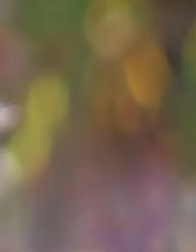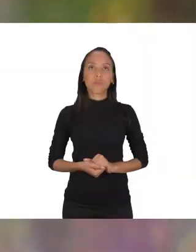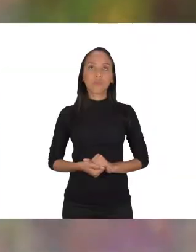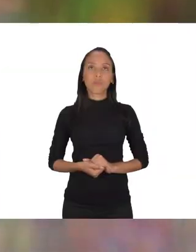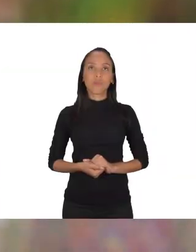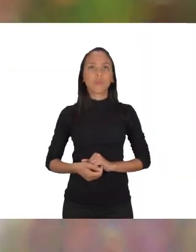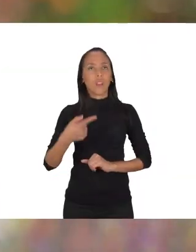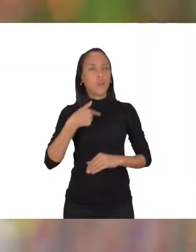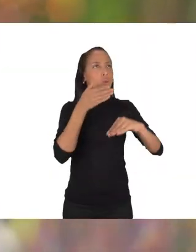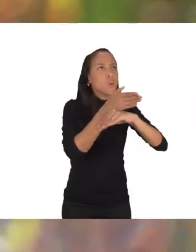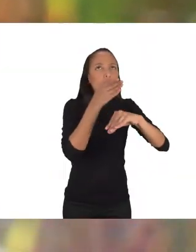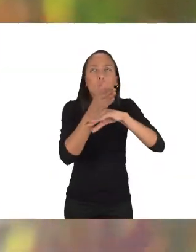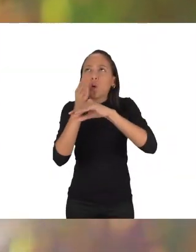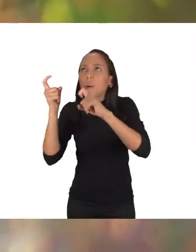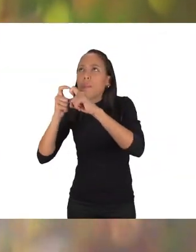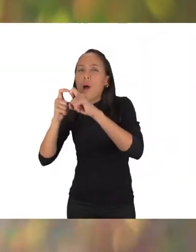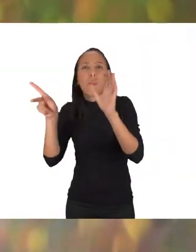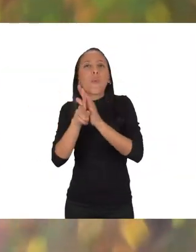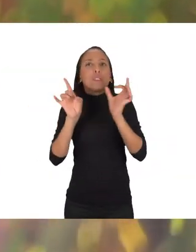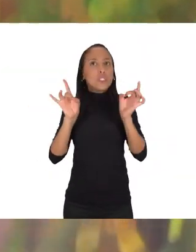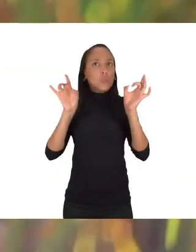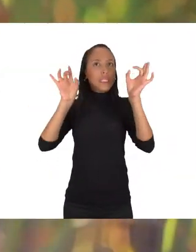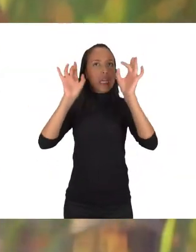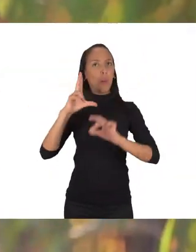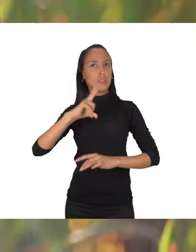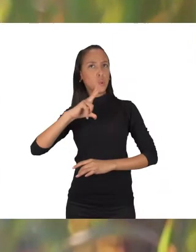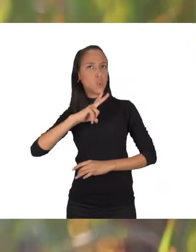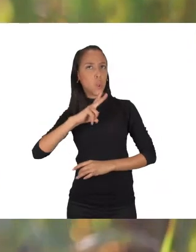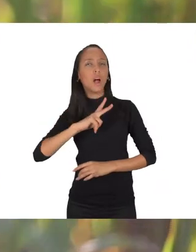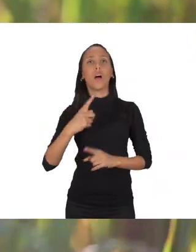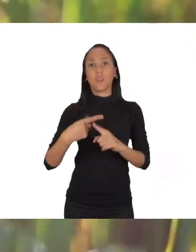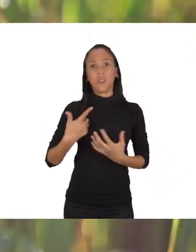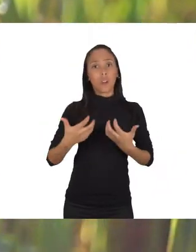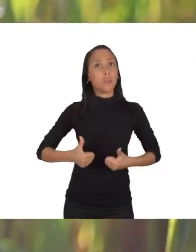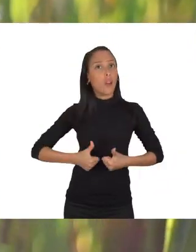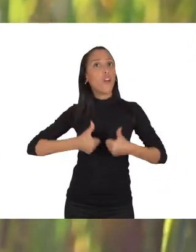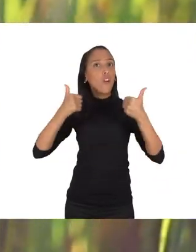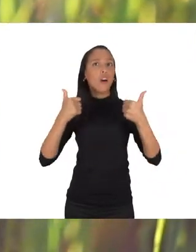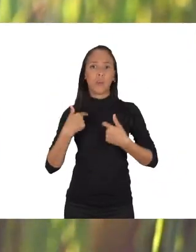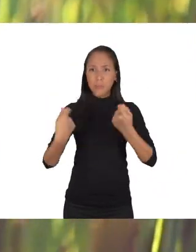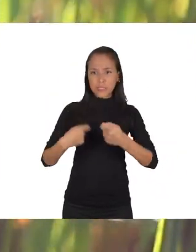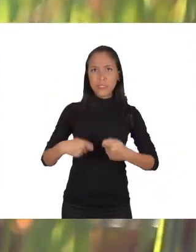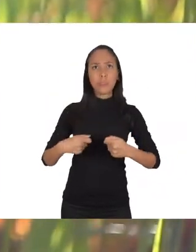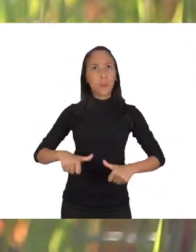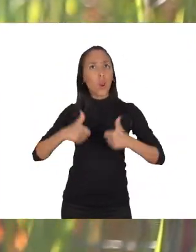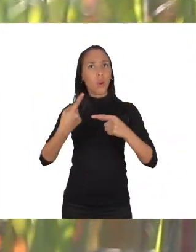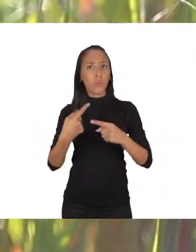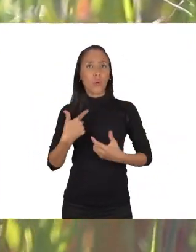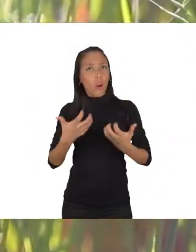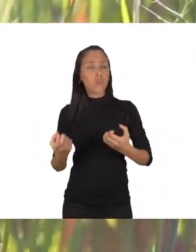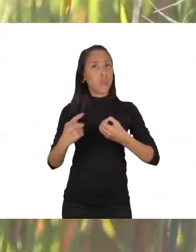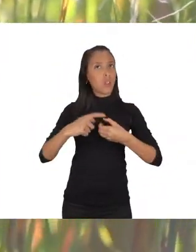Eu fui em vários médicos especialistas, muitos deles particular, porque eu queria melhorar, né? Eu precisava melhorar para voltar a trabalhar,